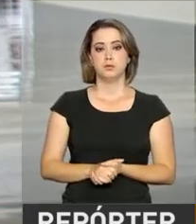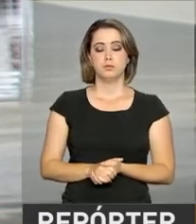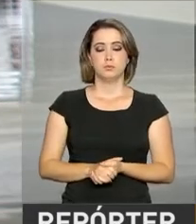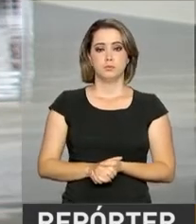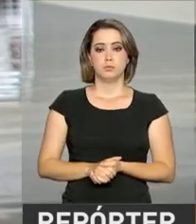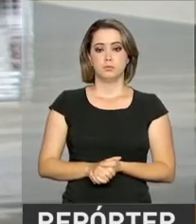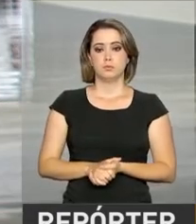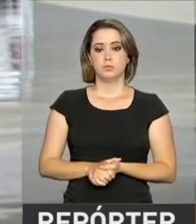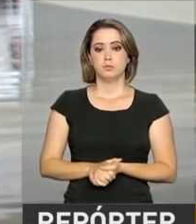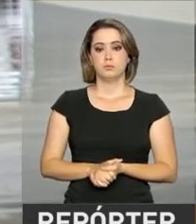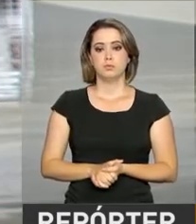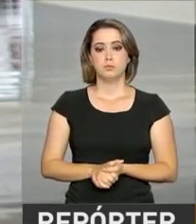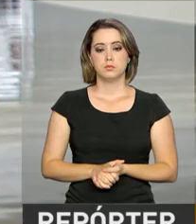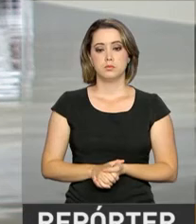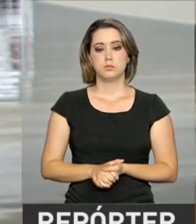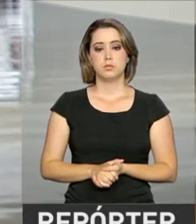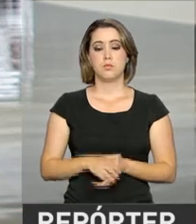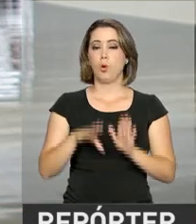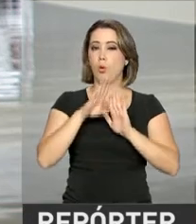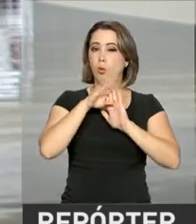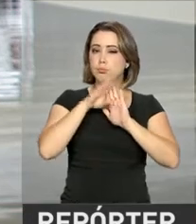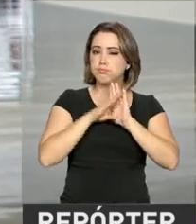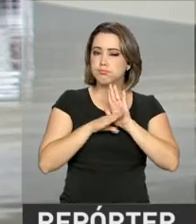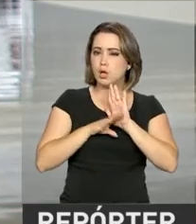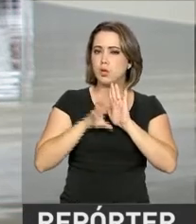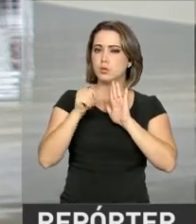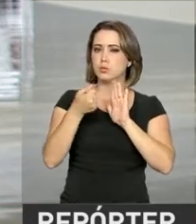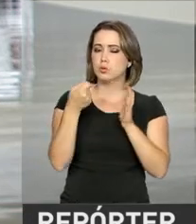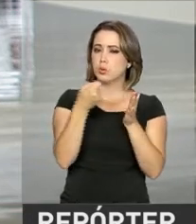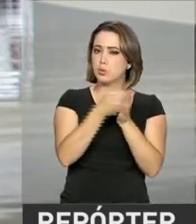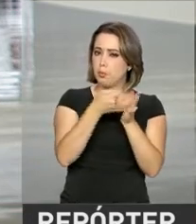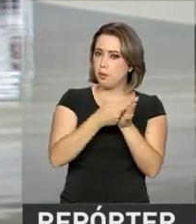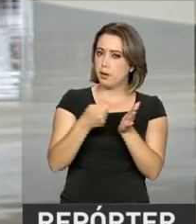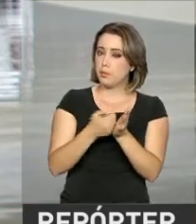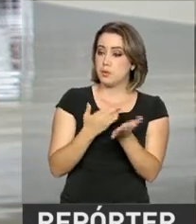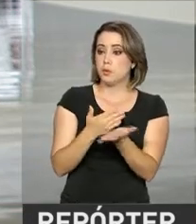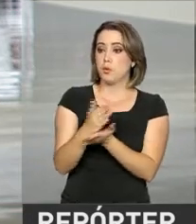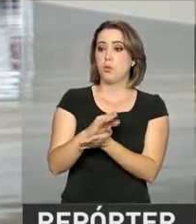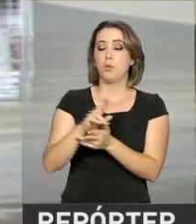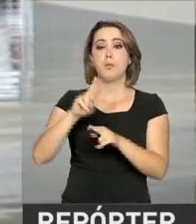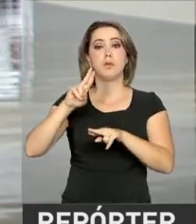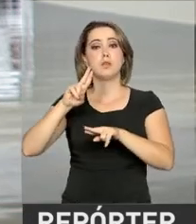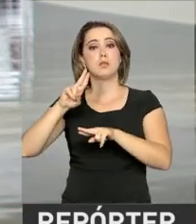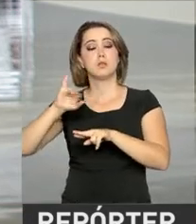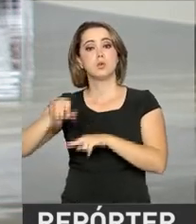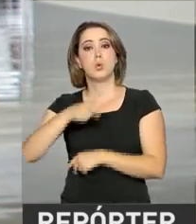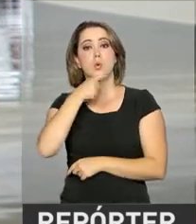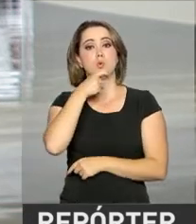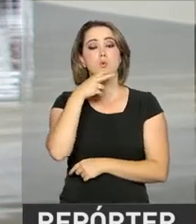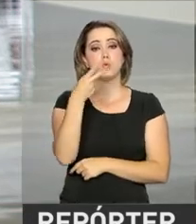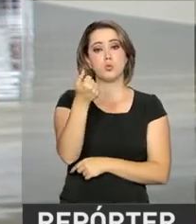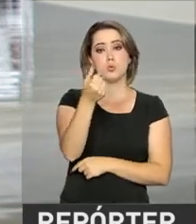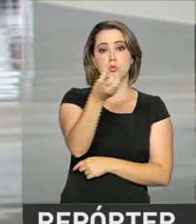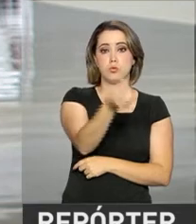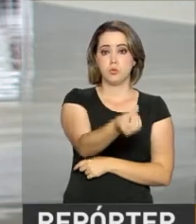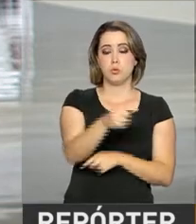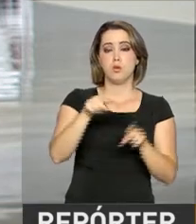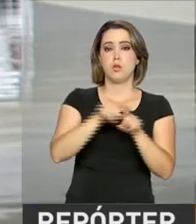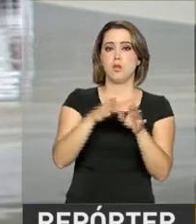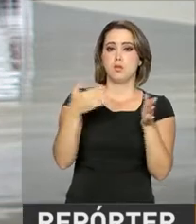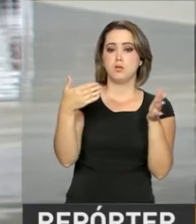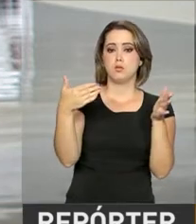72 60207. O calendário de pagamentos teve início em julho de 2016 e vai até